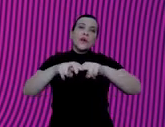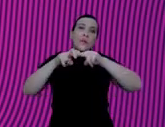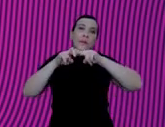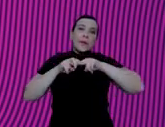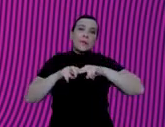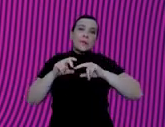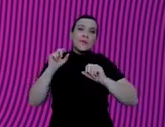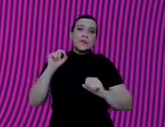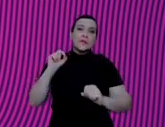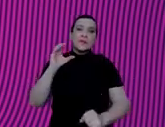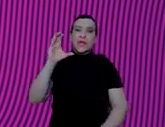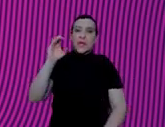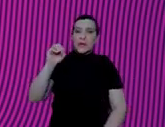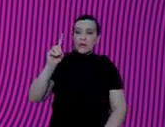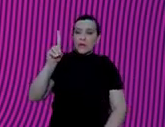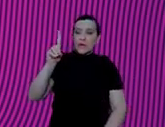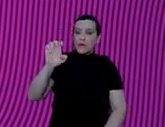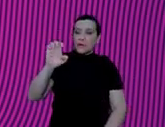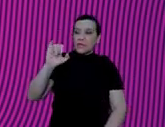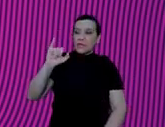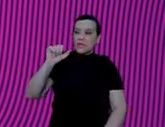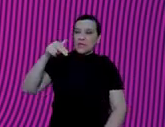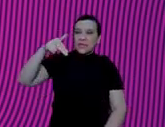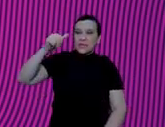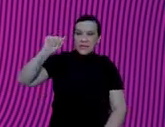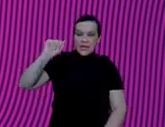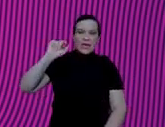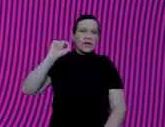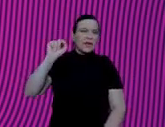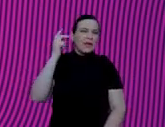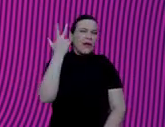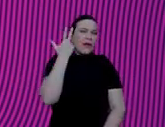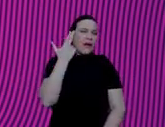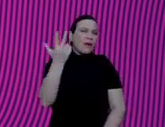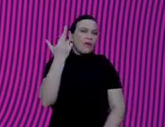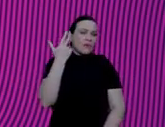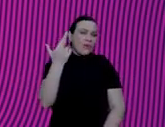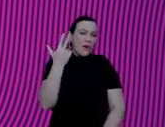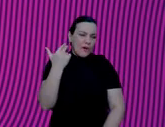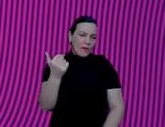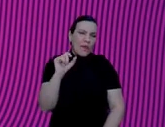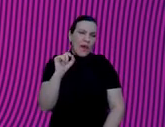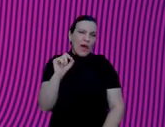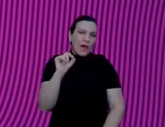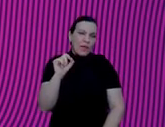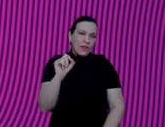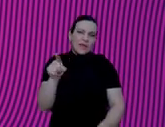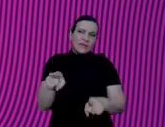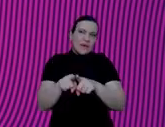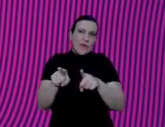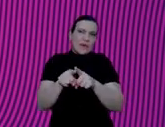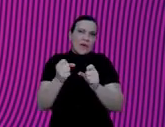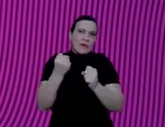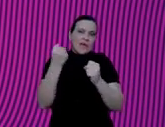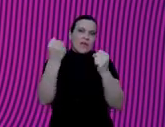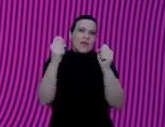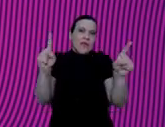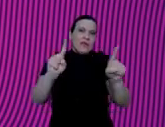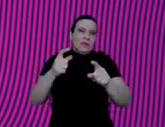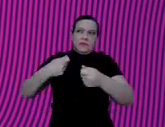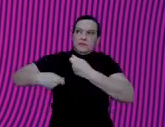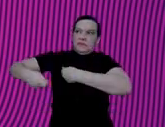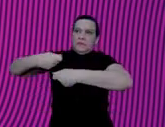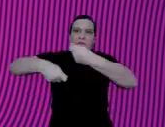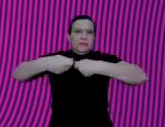que é o opioide mais comum, menos potente, e que não é o opioide comercializado, potente, né, a